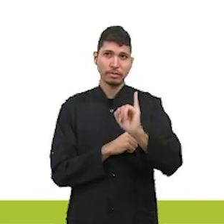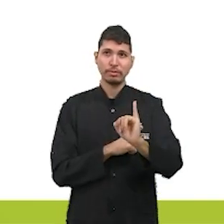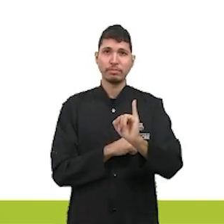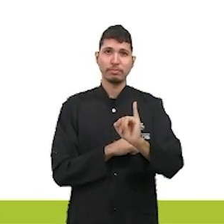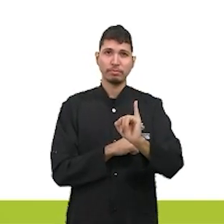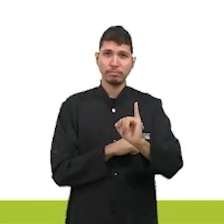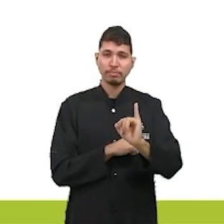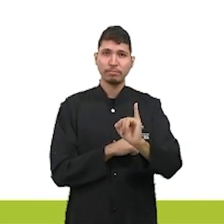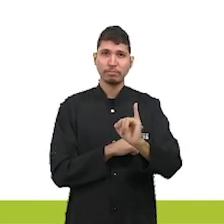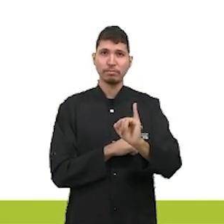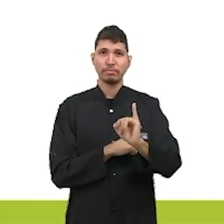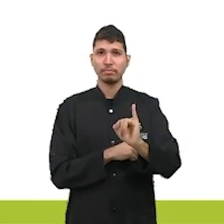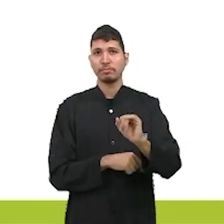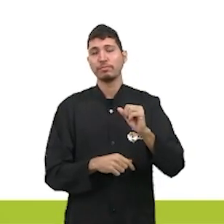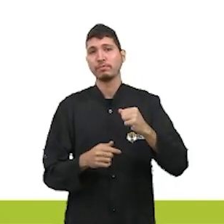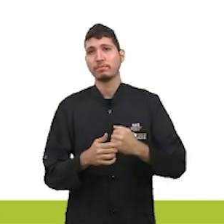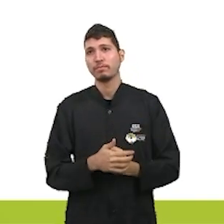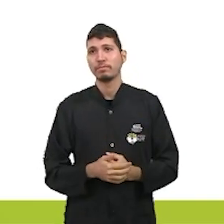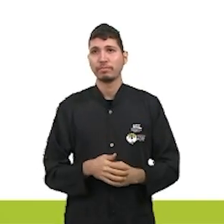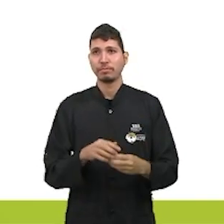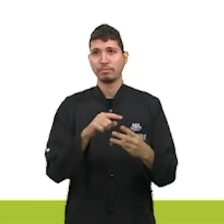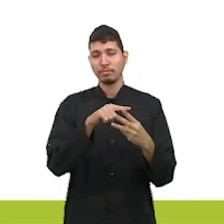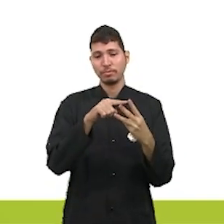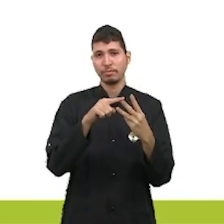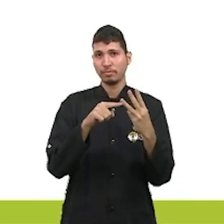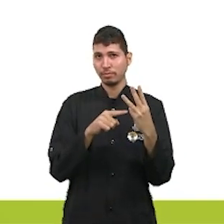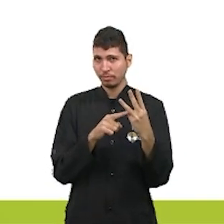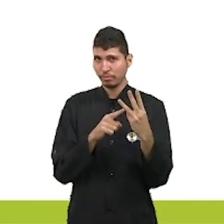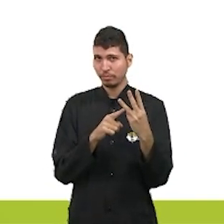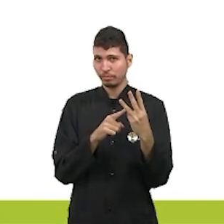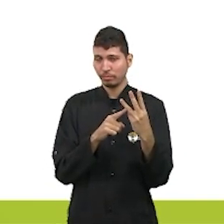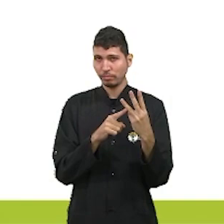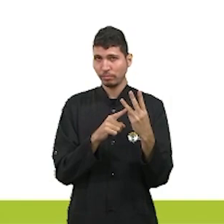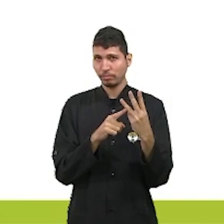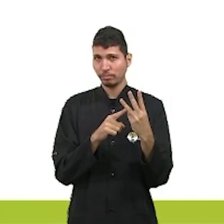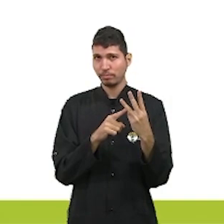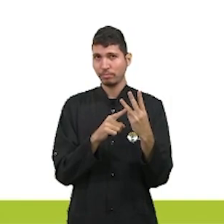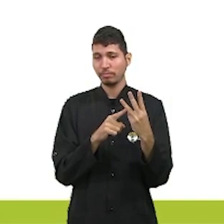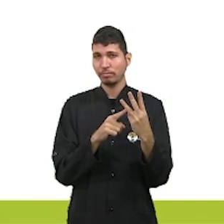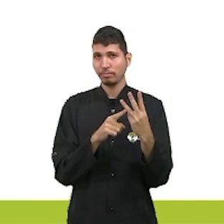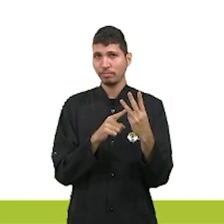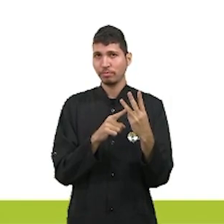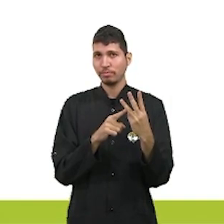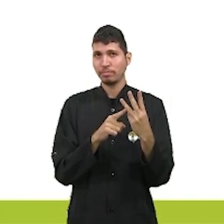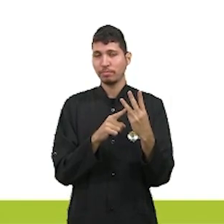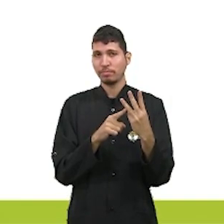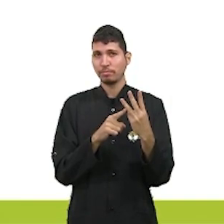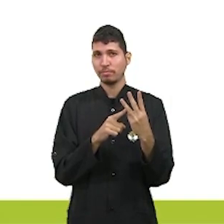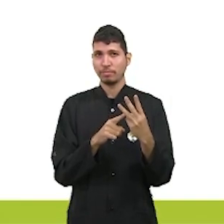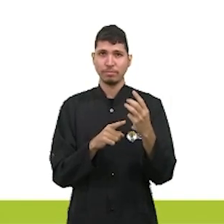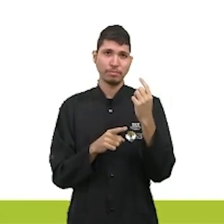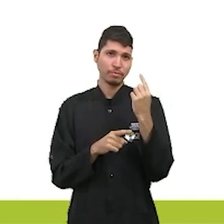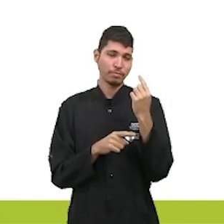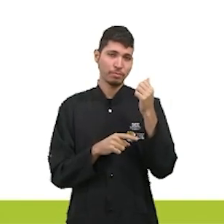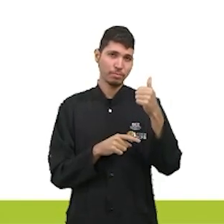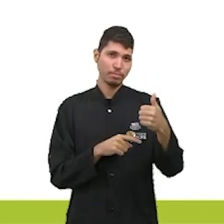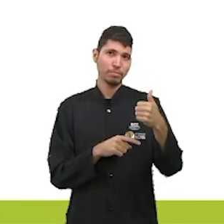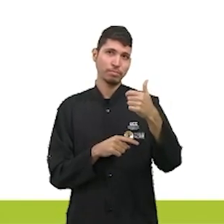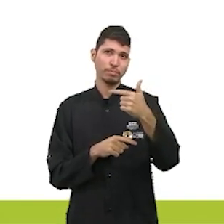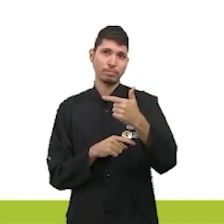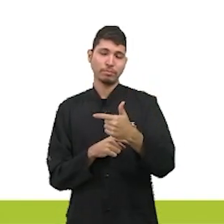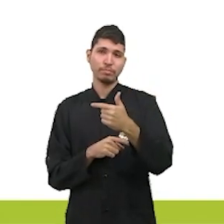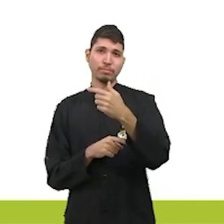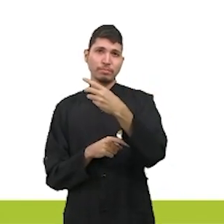ler o enunciado. 3 dispositivos elétricos, denominados elementos 1, 2 e 3,